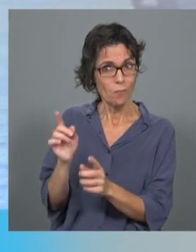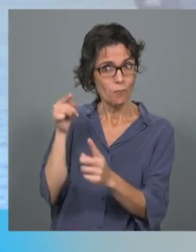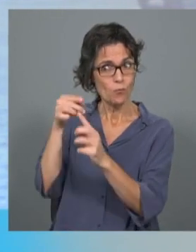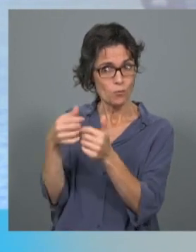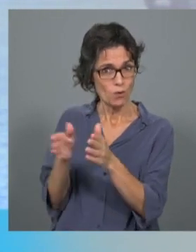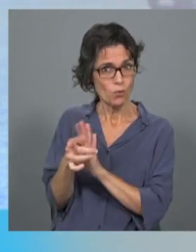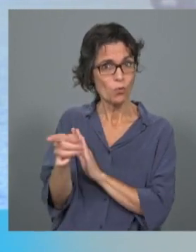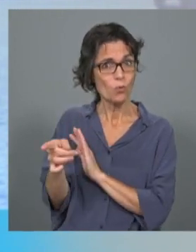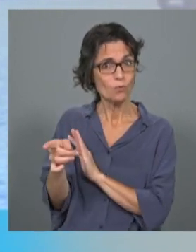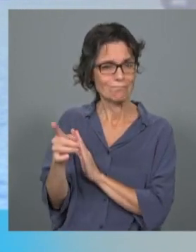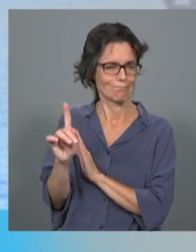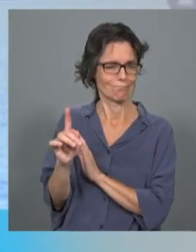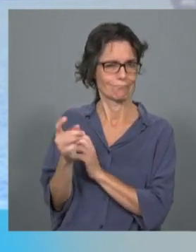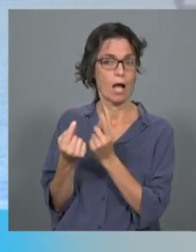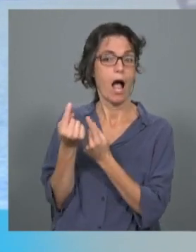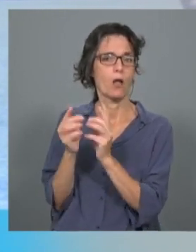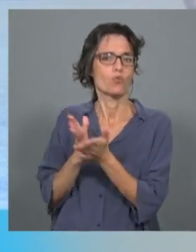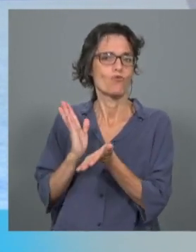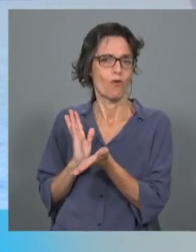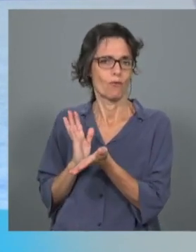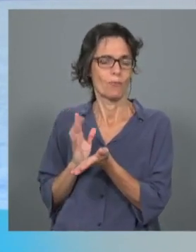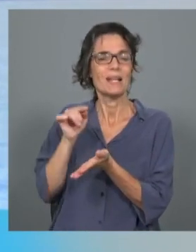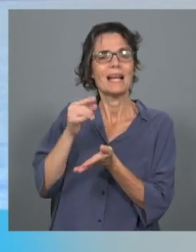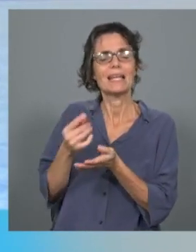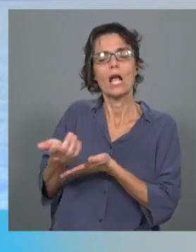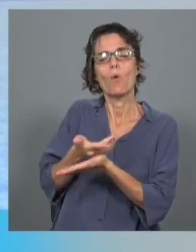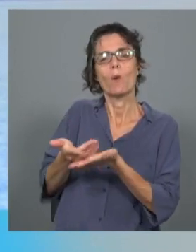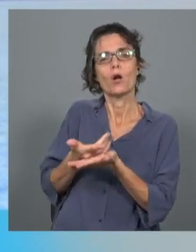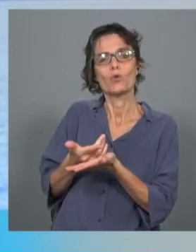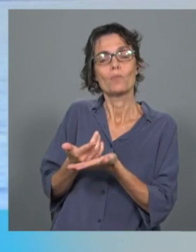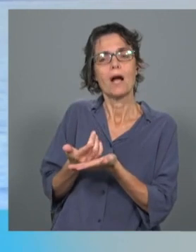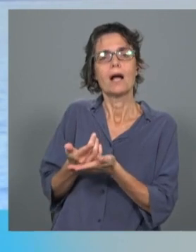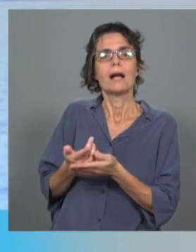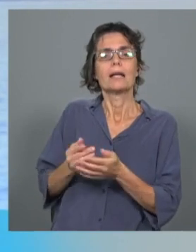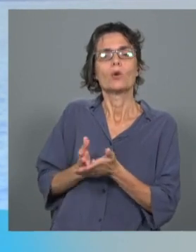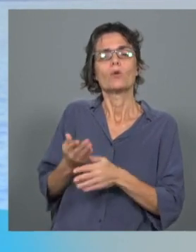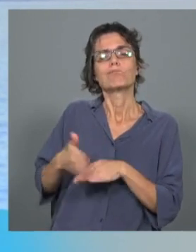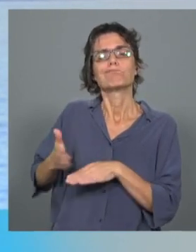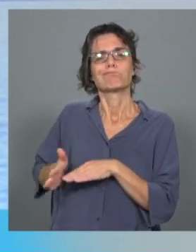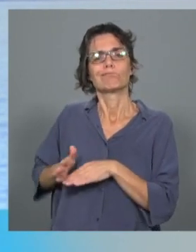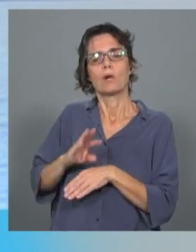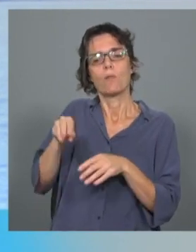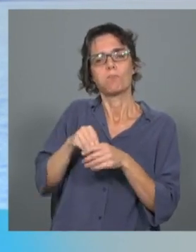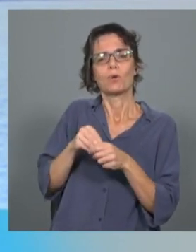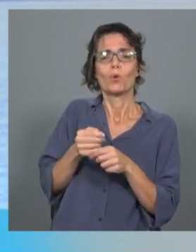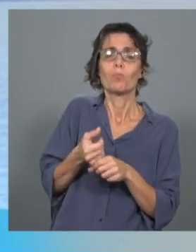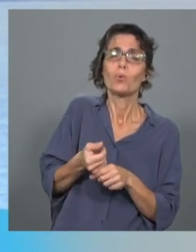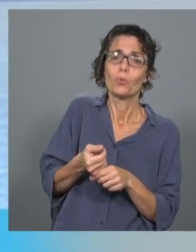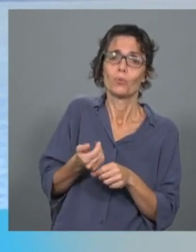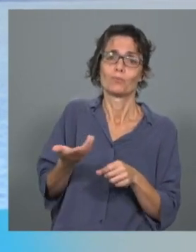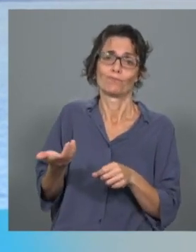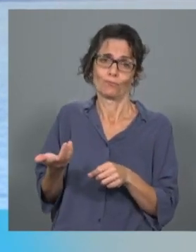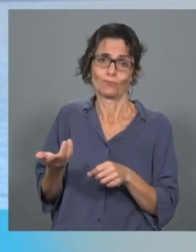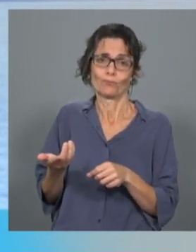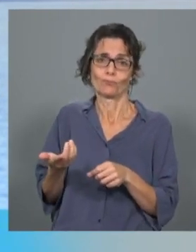nós vivemos modelos de economia de exclusão e não de inclusão, como estes documentos depois aqui e ali estão